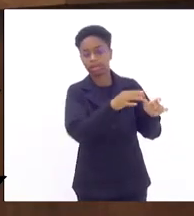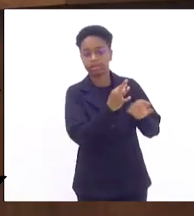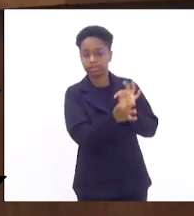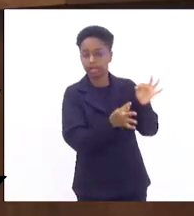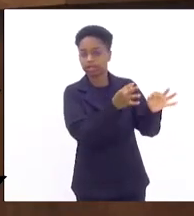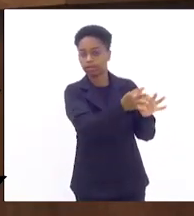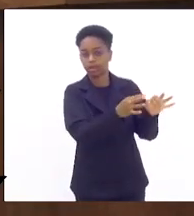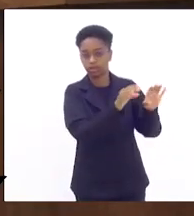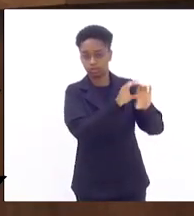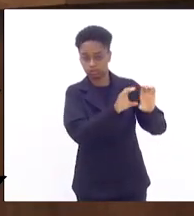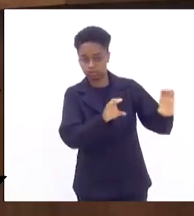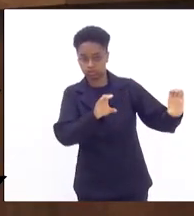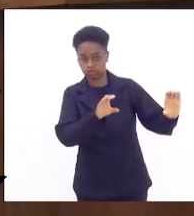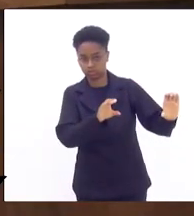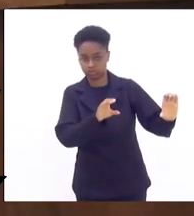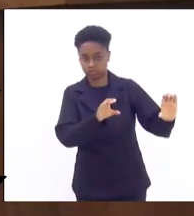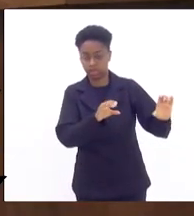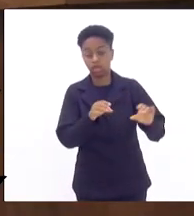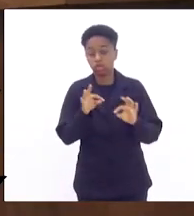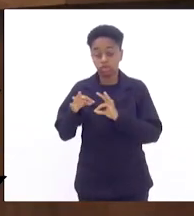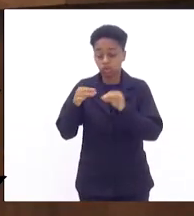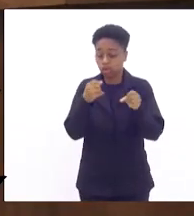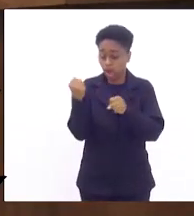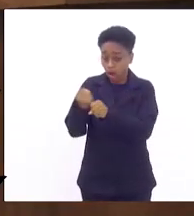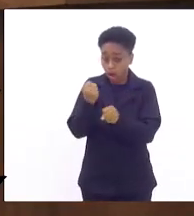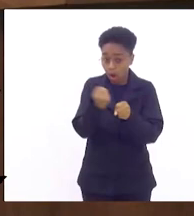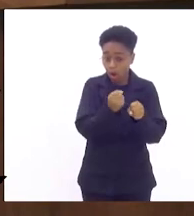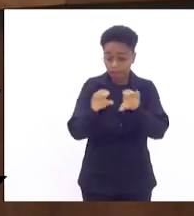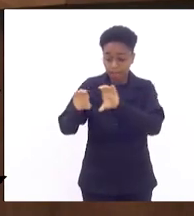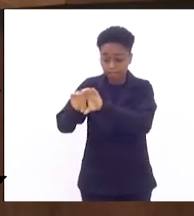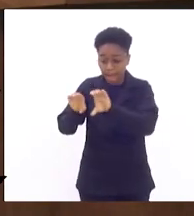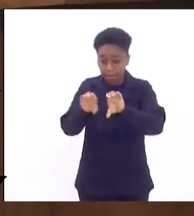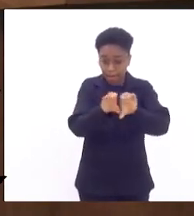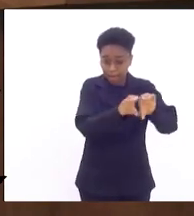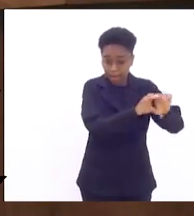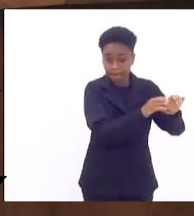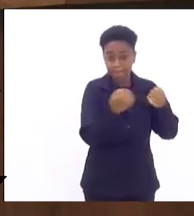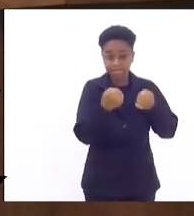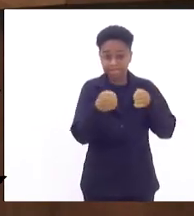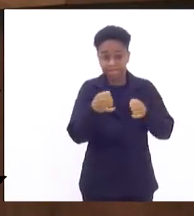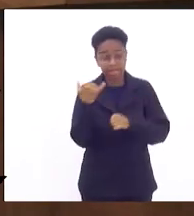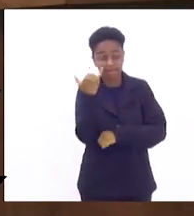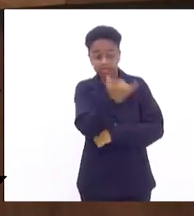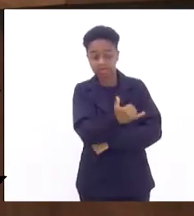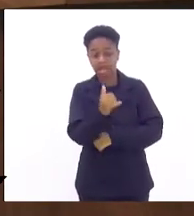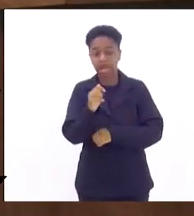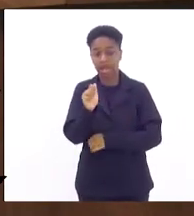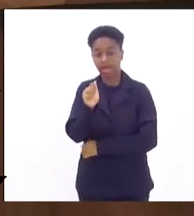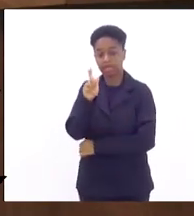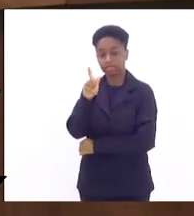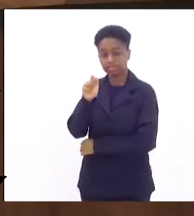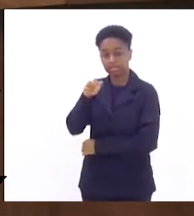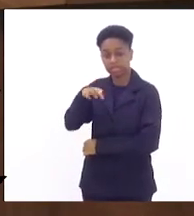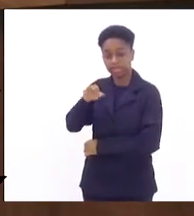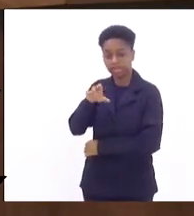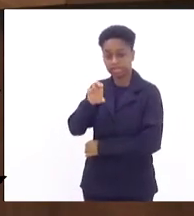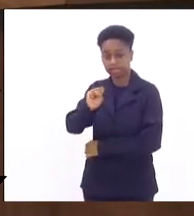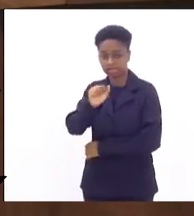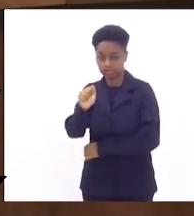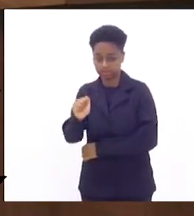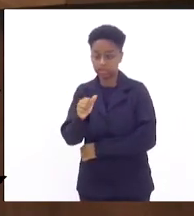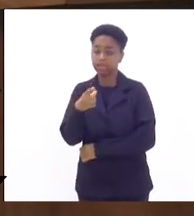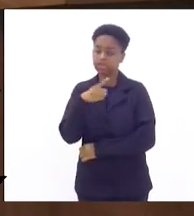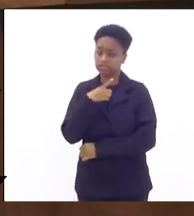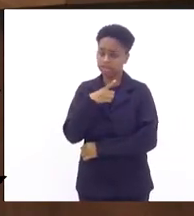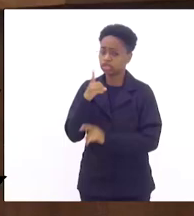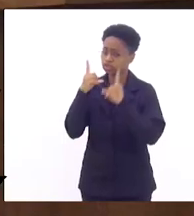a atende. Todas as obras de conexão predial devem ser informadas à agência reguladora. O que quer dizer isso? E até pela experiência da P4, A gente teve